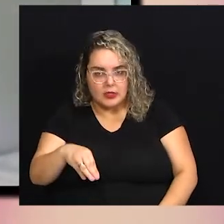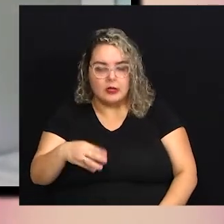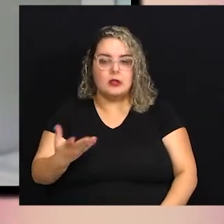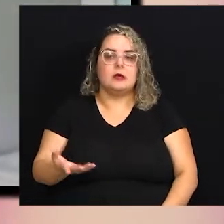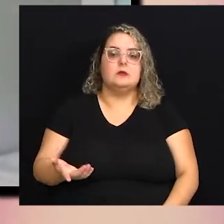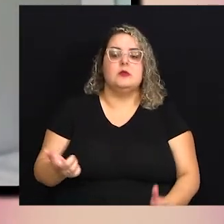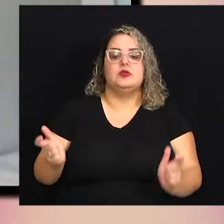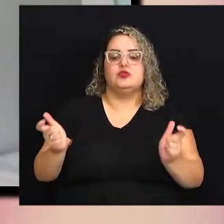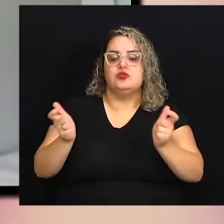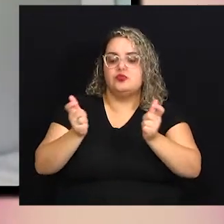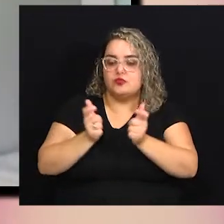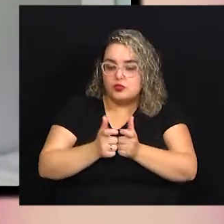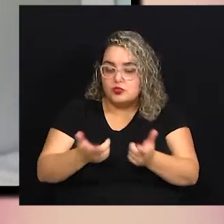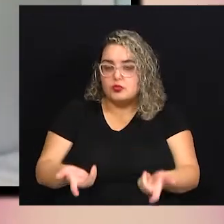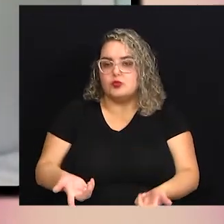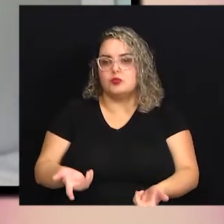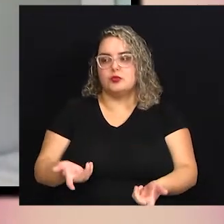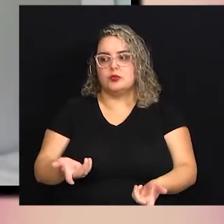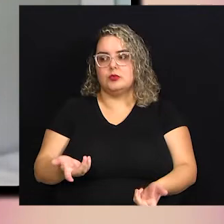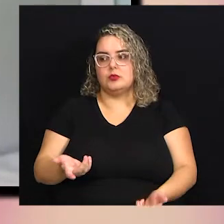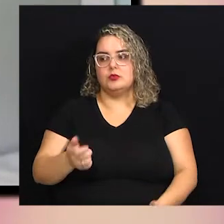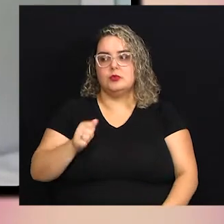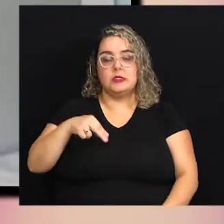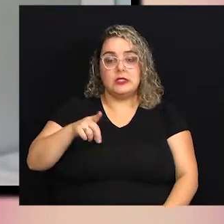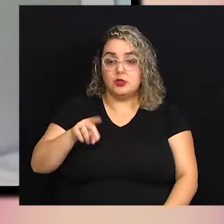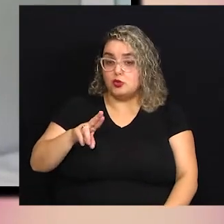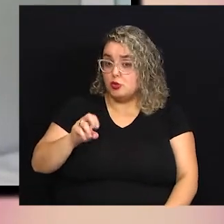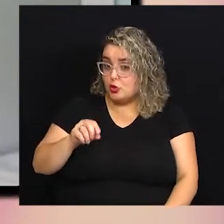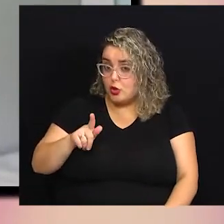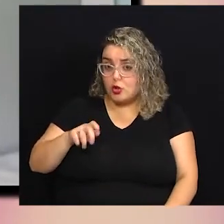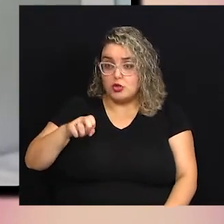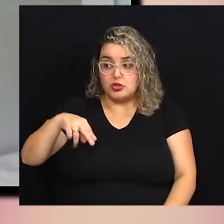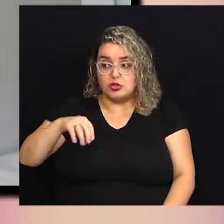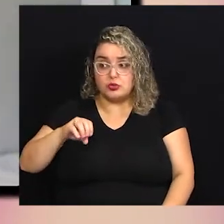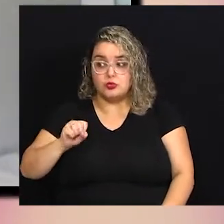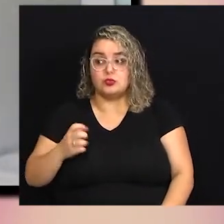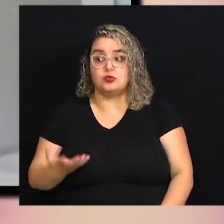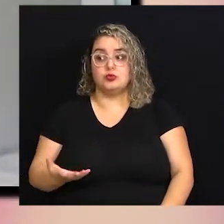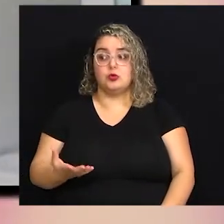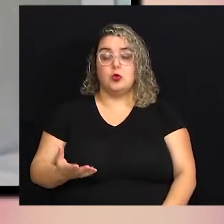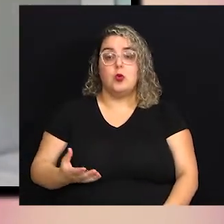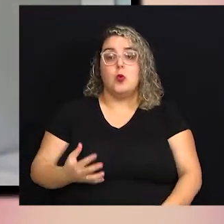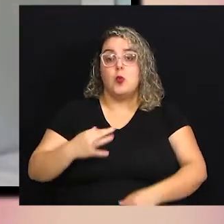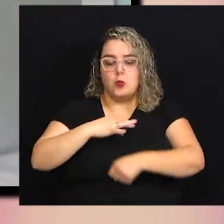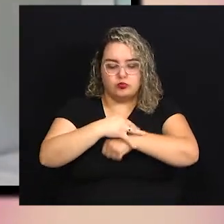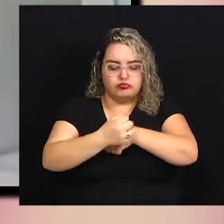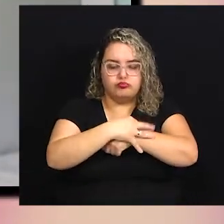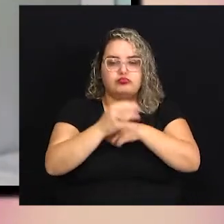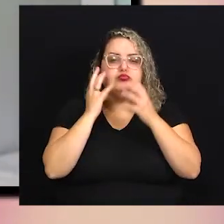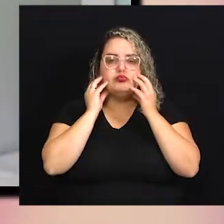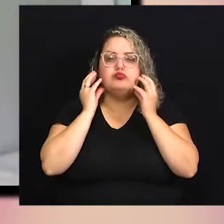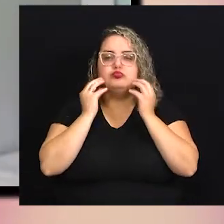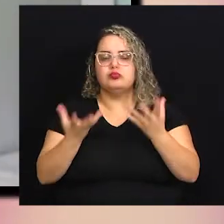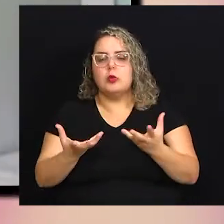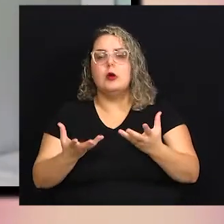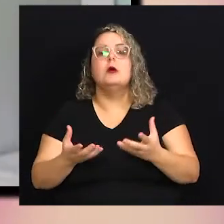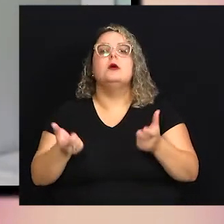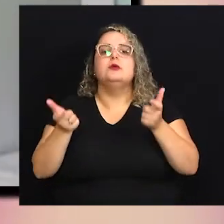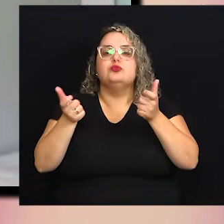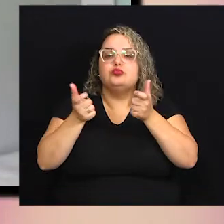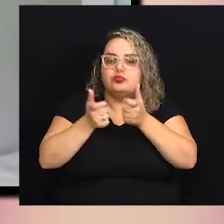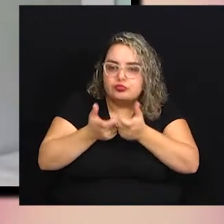pré-menstrual, eles diminuem o excesso de andrógenos, o hirsutismo, que é o excesso de pelo nas mulheres com síndrome de